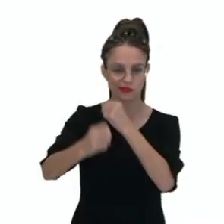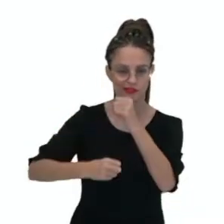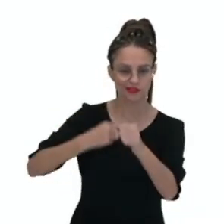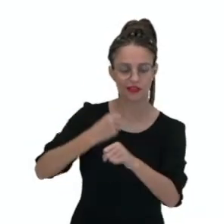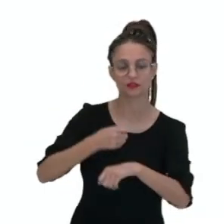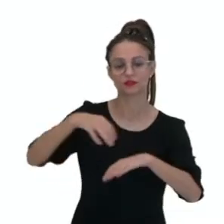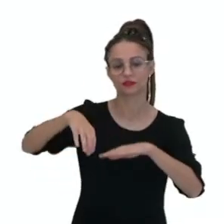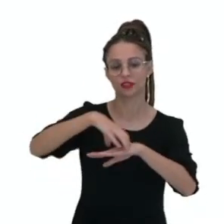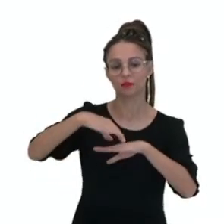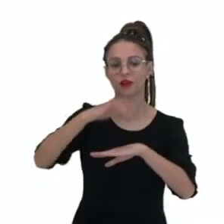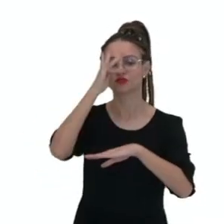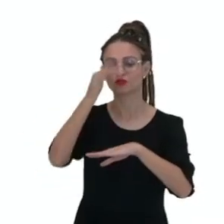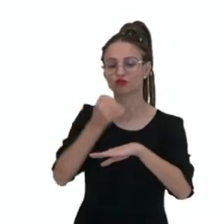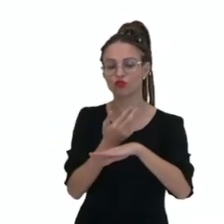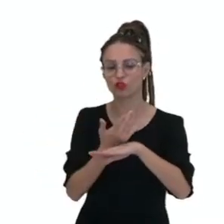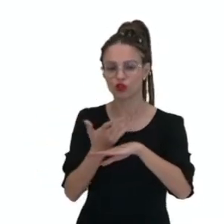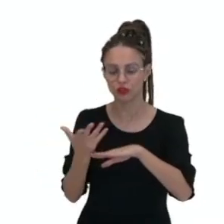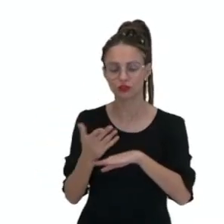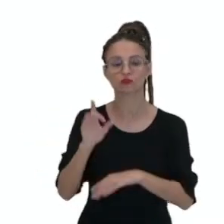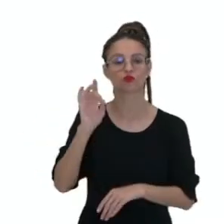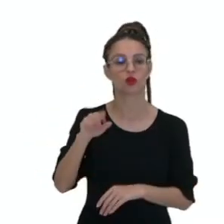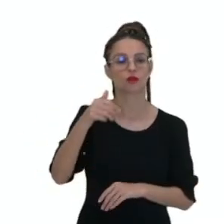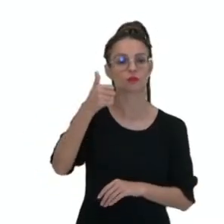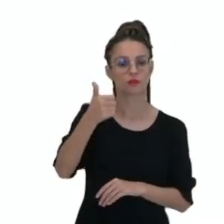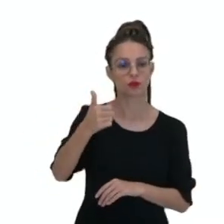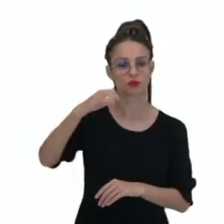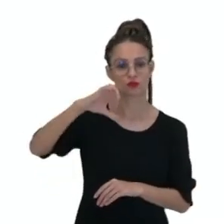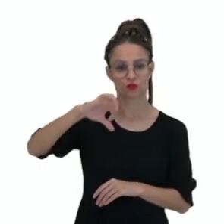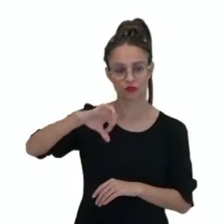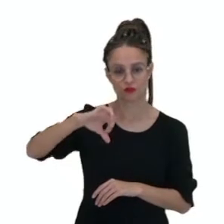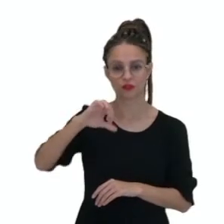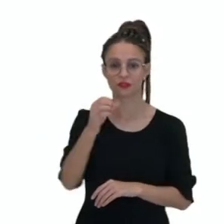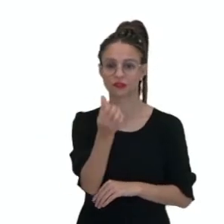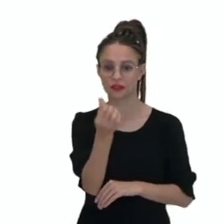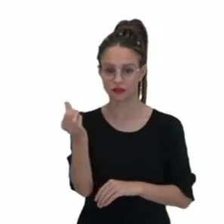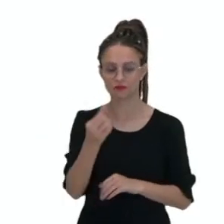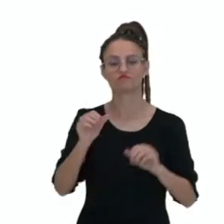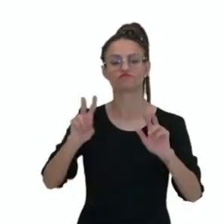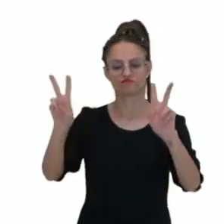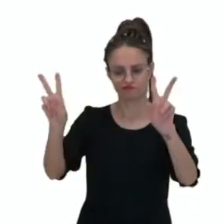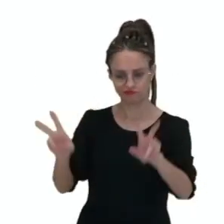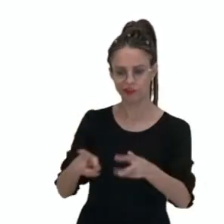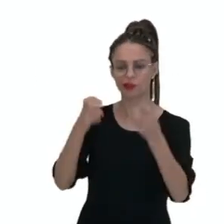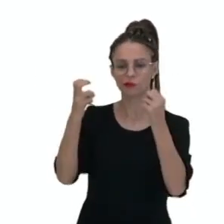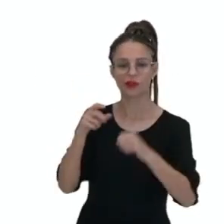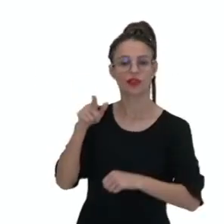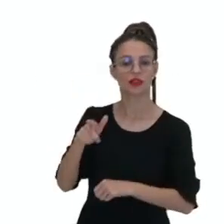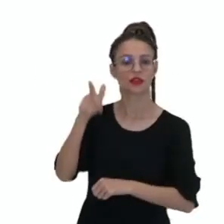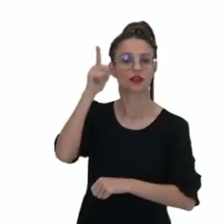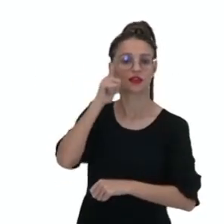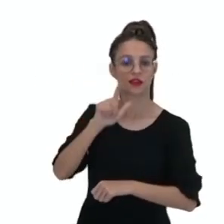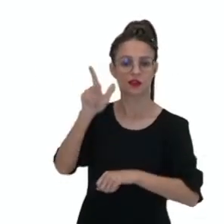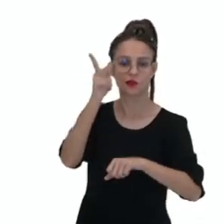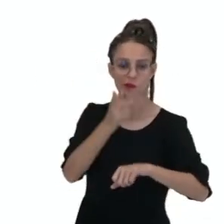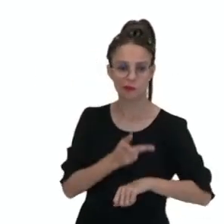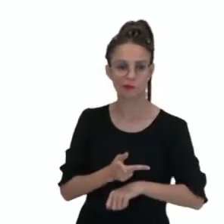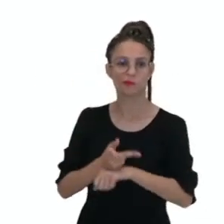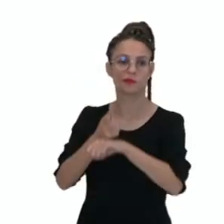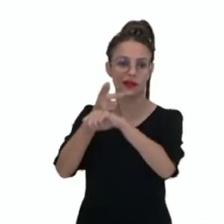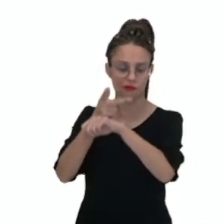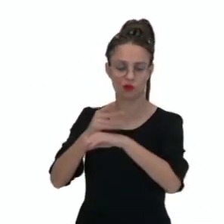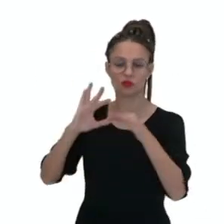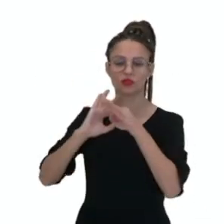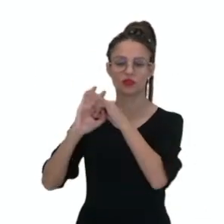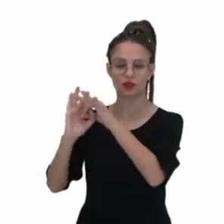em 1966 é que ele foi reconhecido, ganhando o prêmio Fernando Chinaglia, da União Brasileira dos